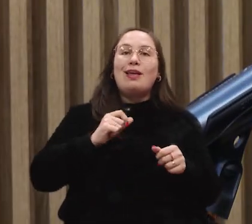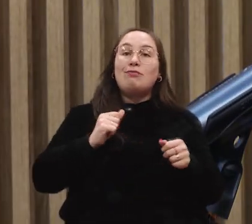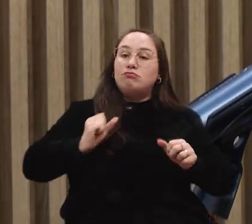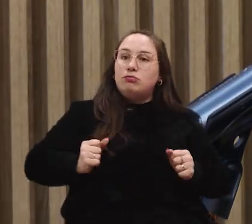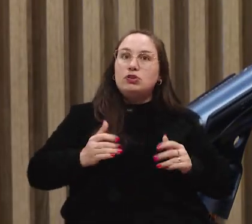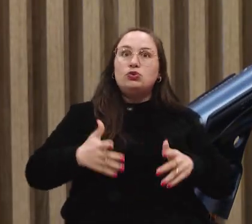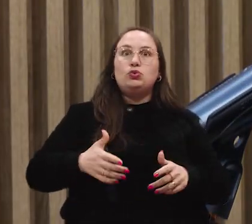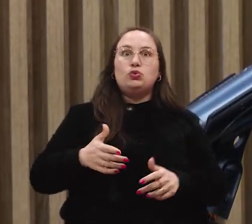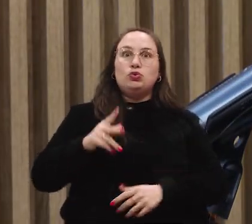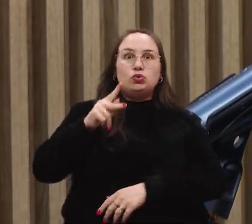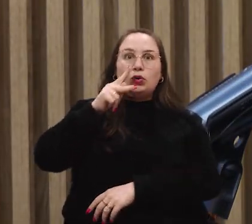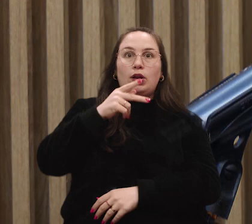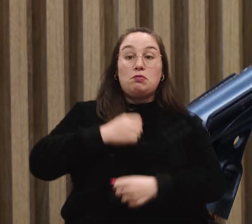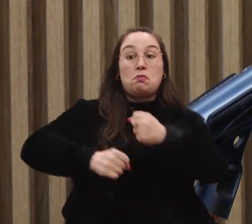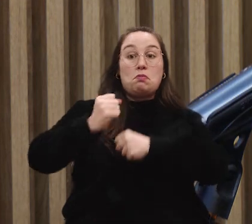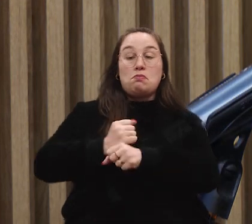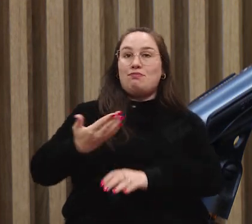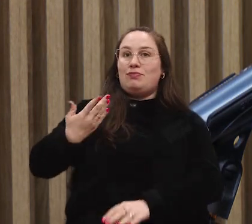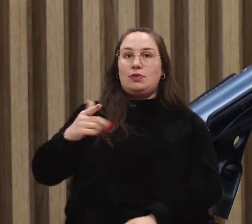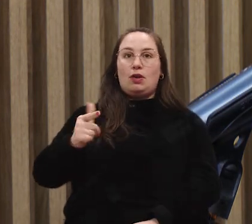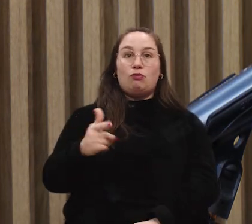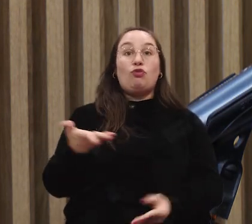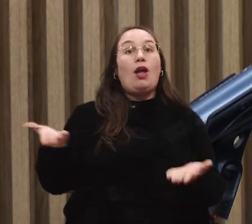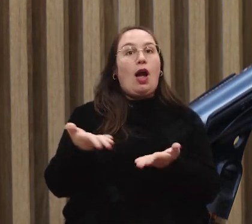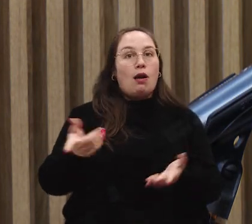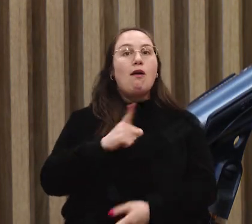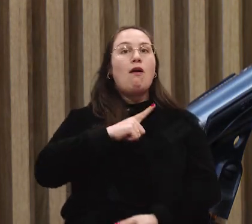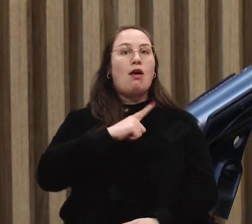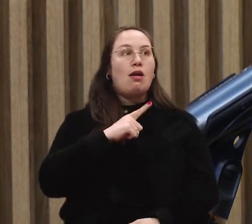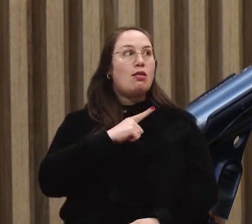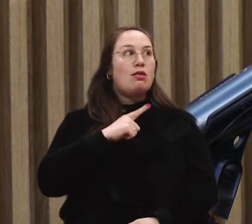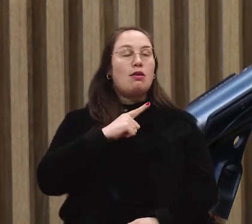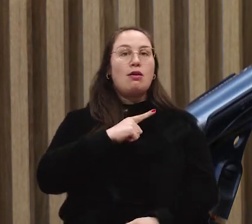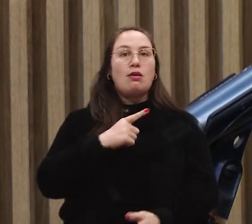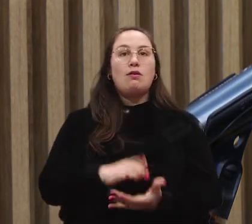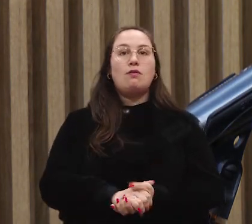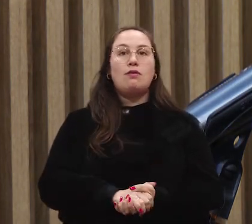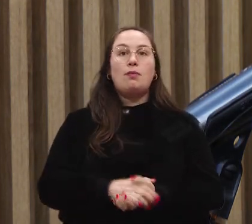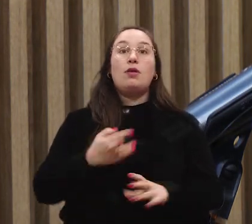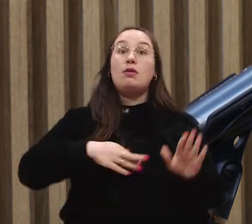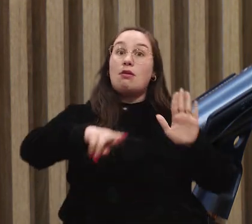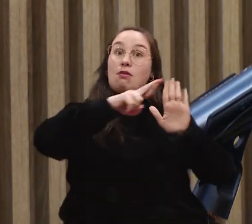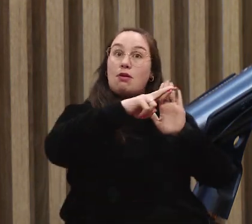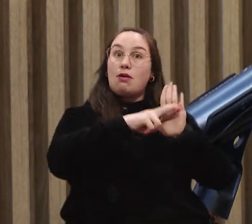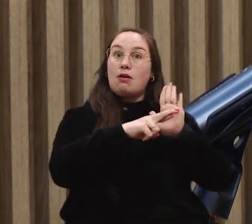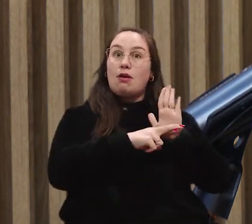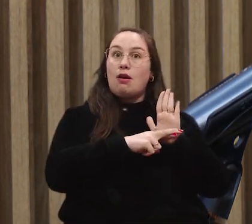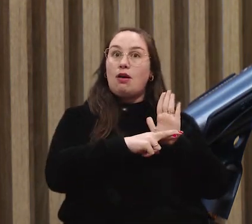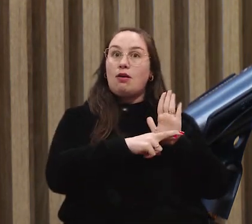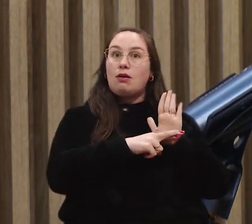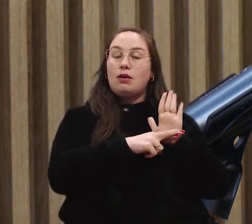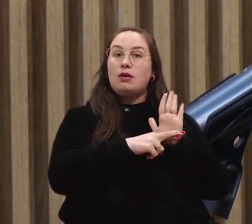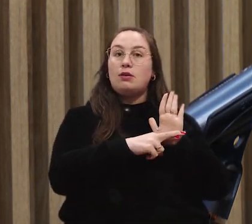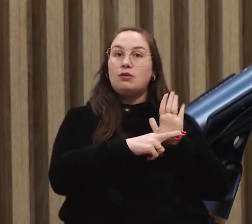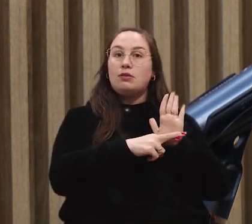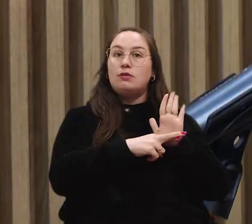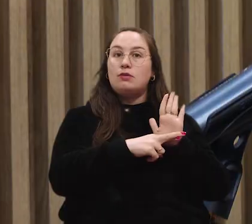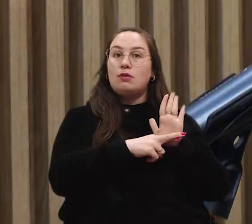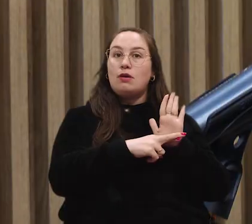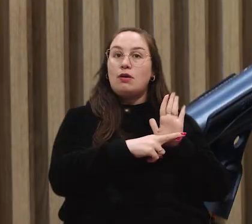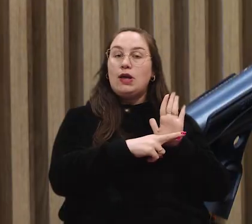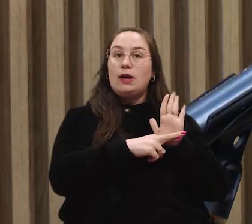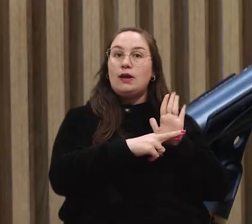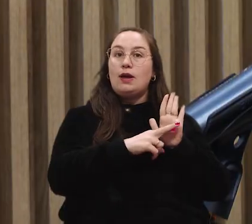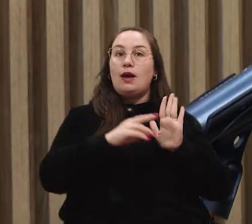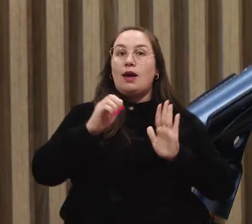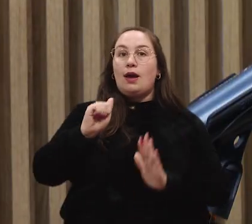atuação muito forte. Eu acho que não tinha no passado e não temos hoje. Porque aí são regras, a maior parte delas,